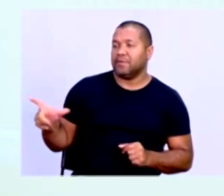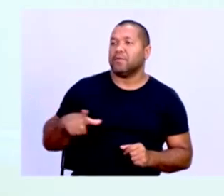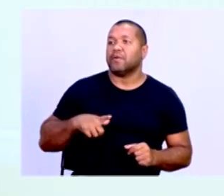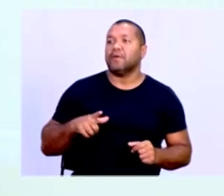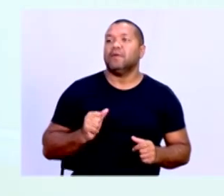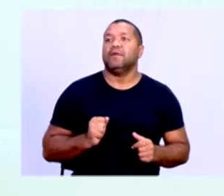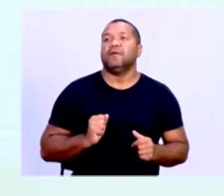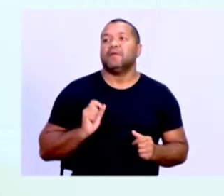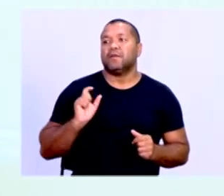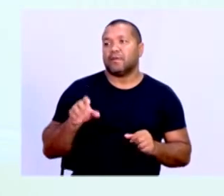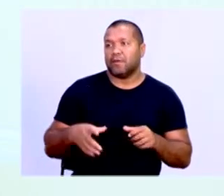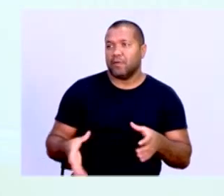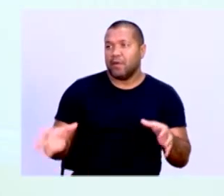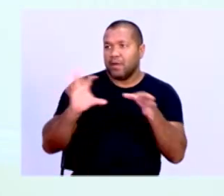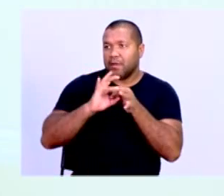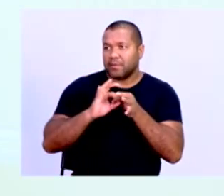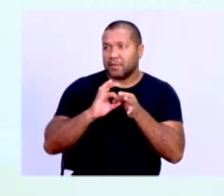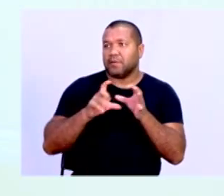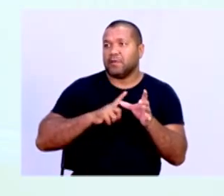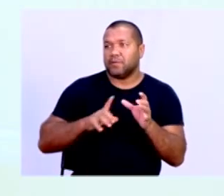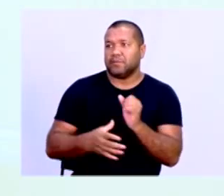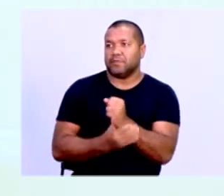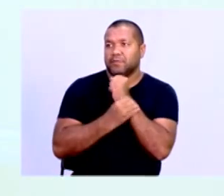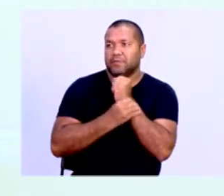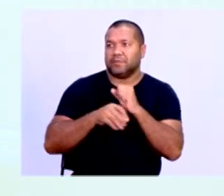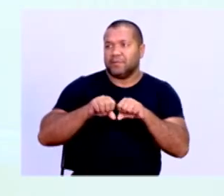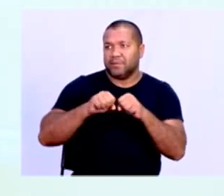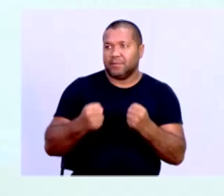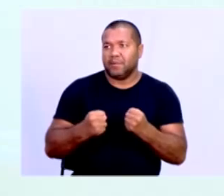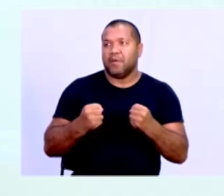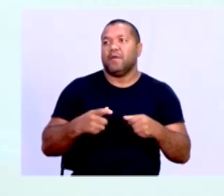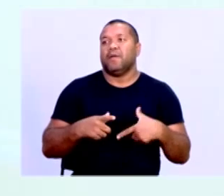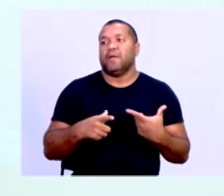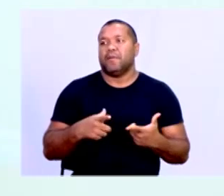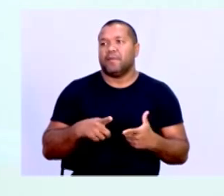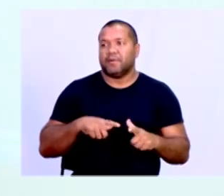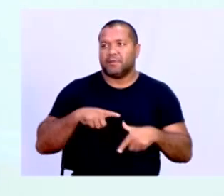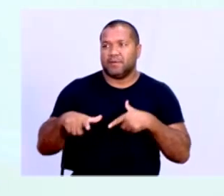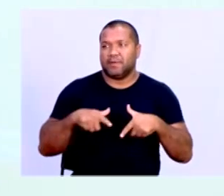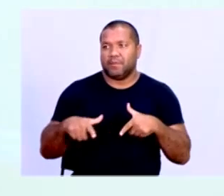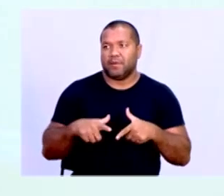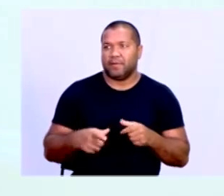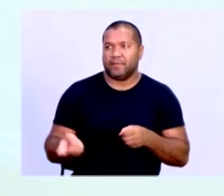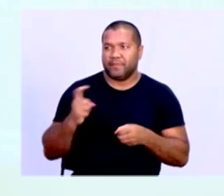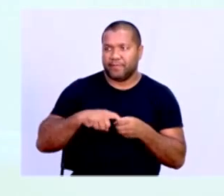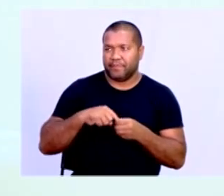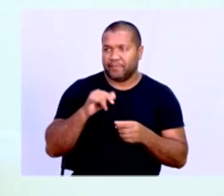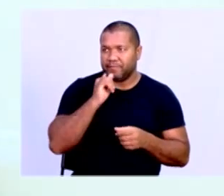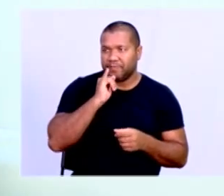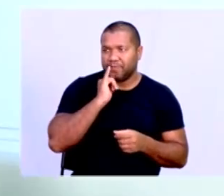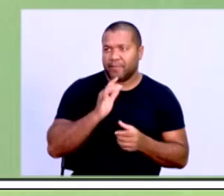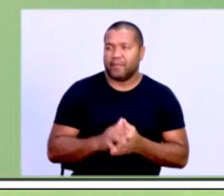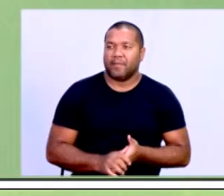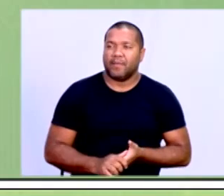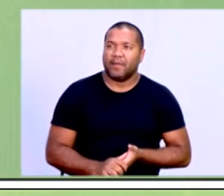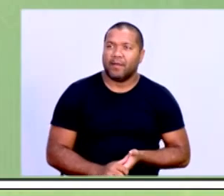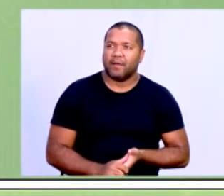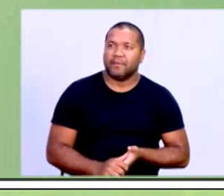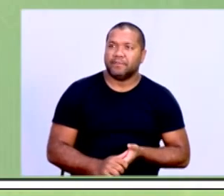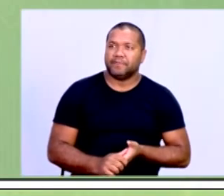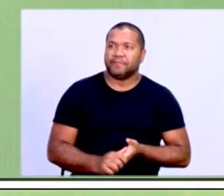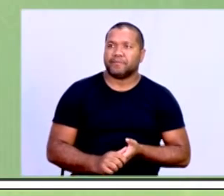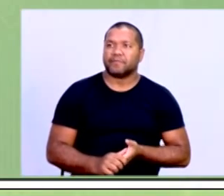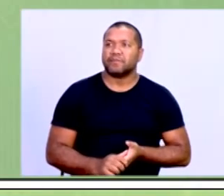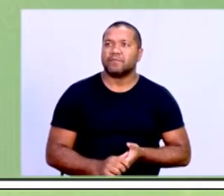ele deixa o nosso sistema mais seguro para se utilizar. Vamos voltar aqui aos nossos slides.